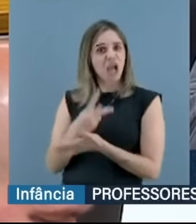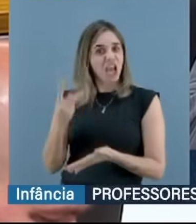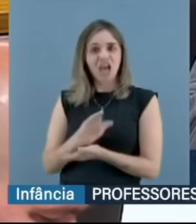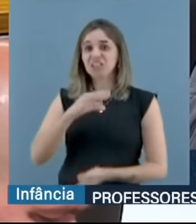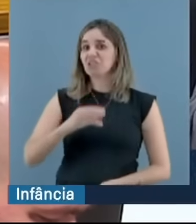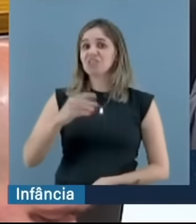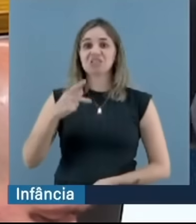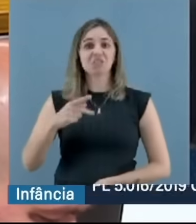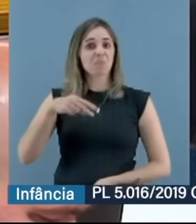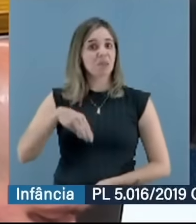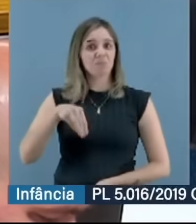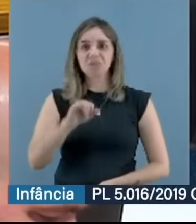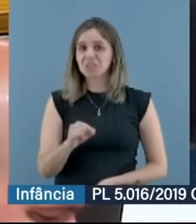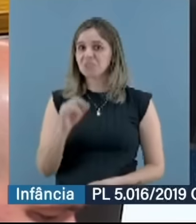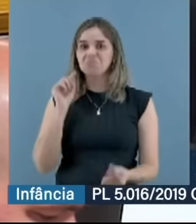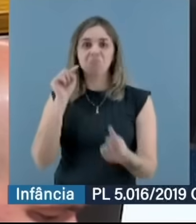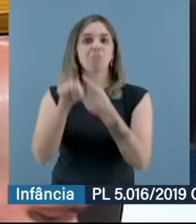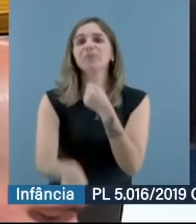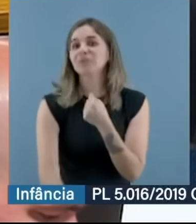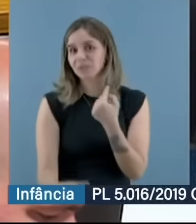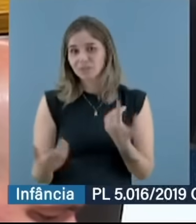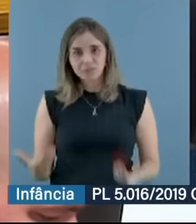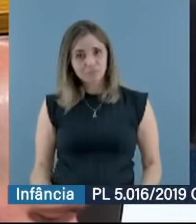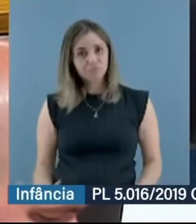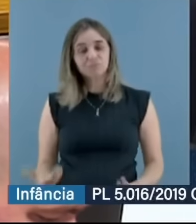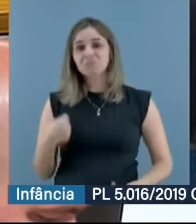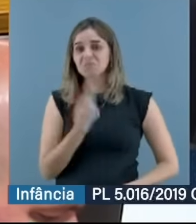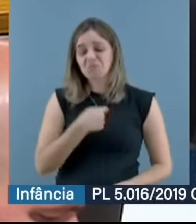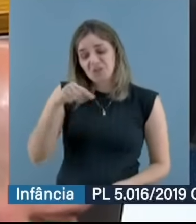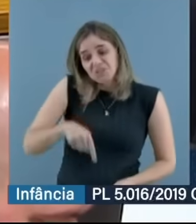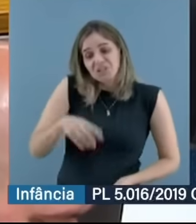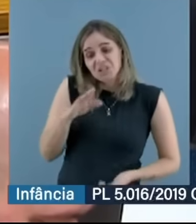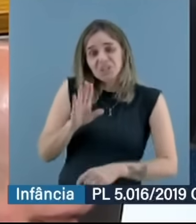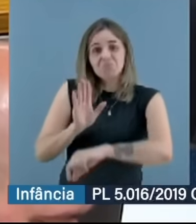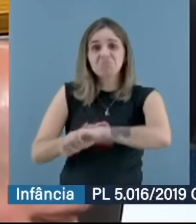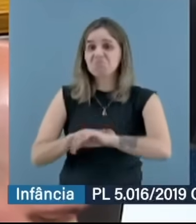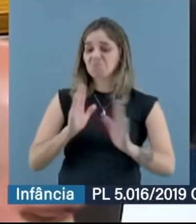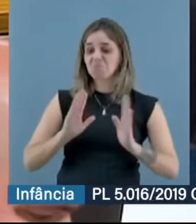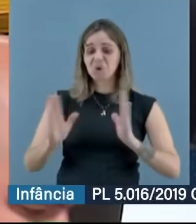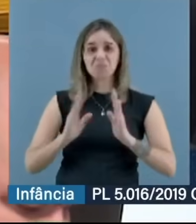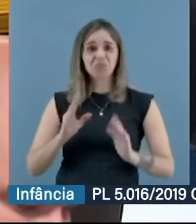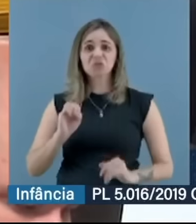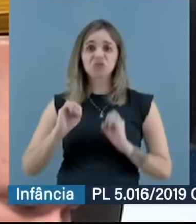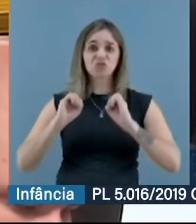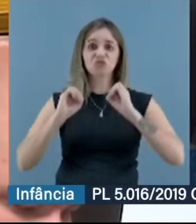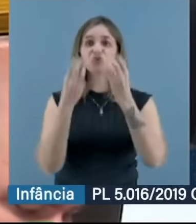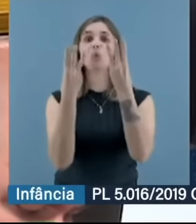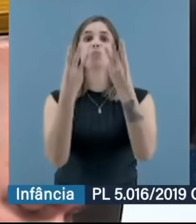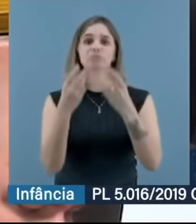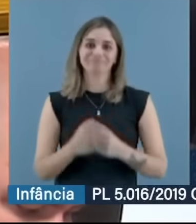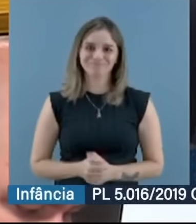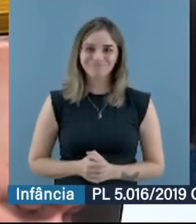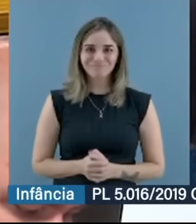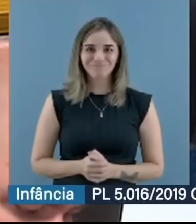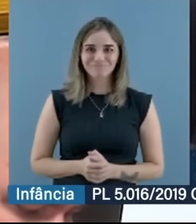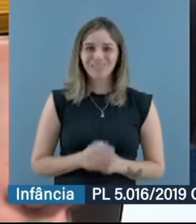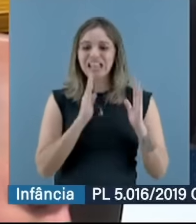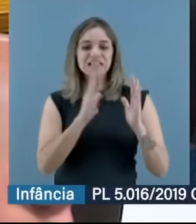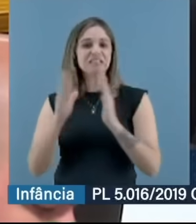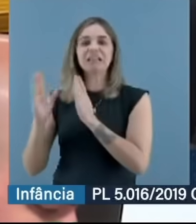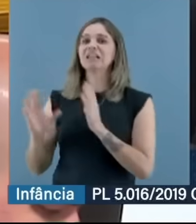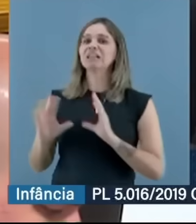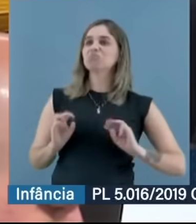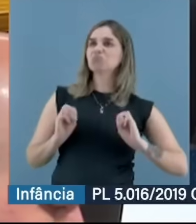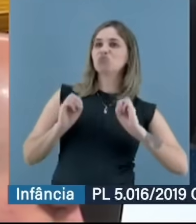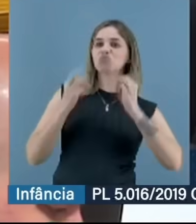seu foco e nós estamos aqui simplesmente em um momento de show, onde cenas acontecem assim, de ambos os lados. Mas